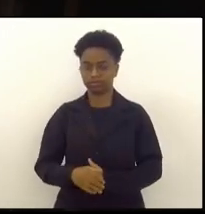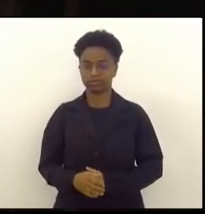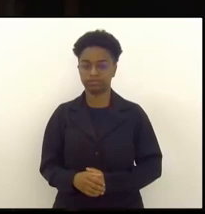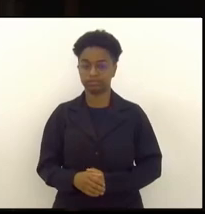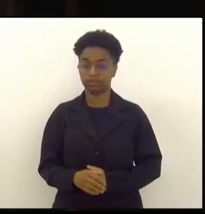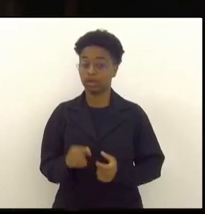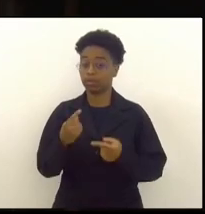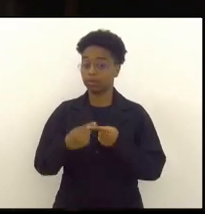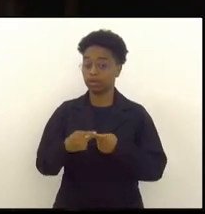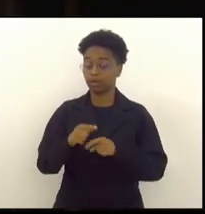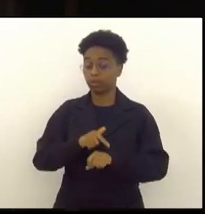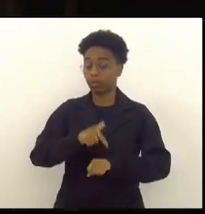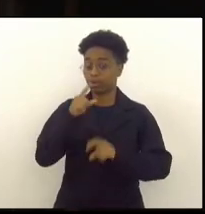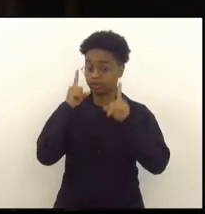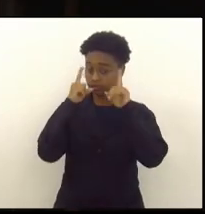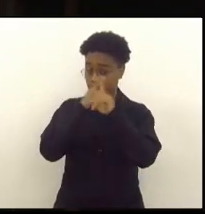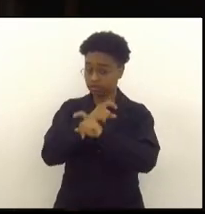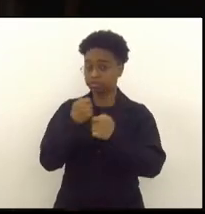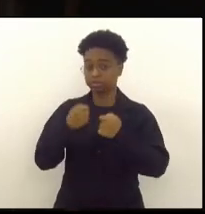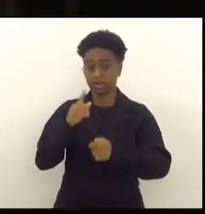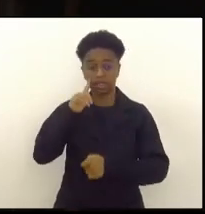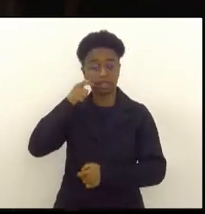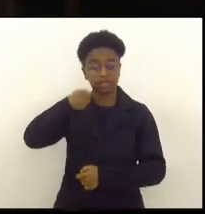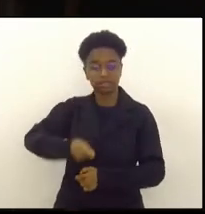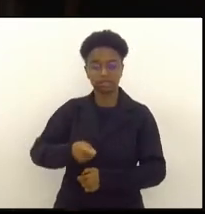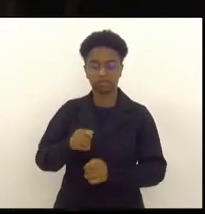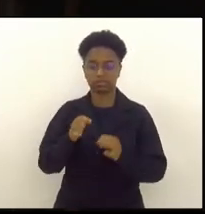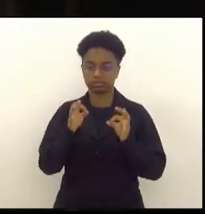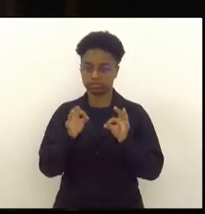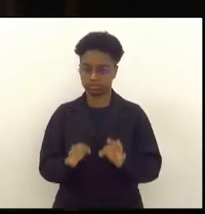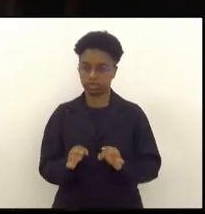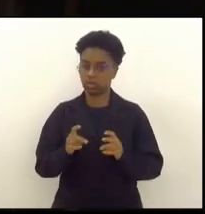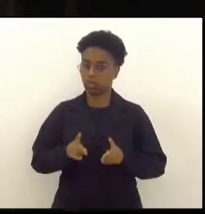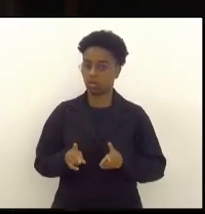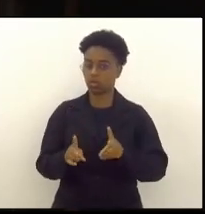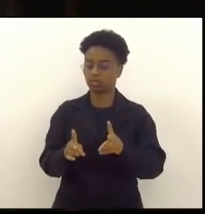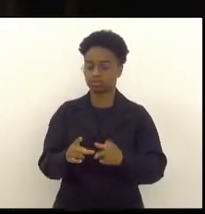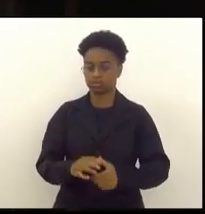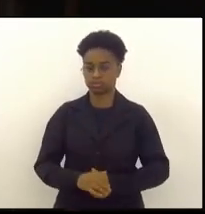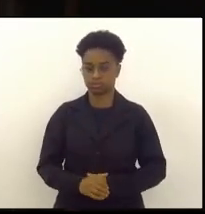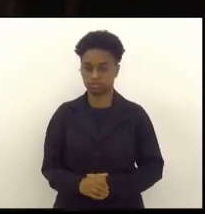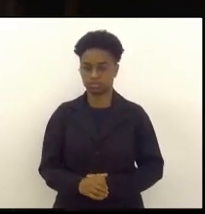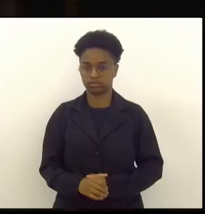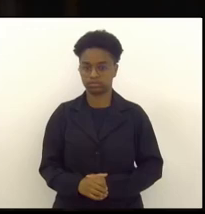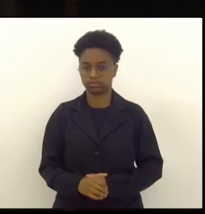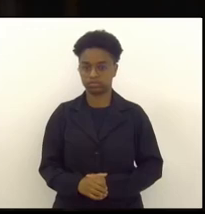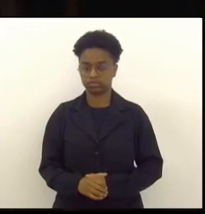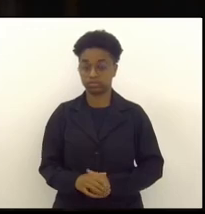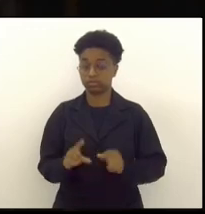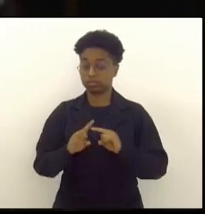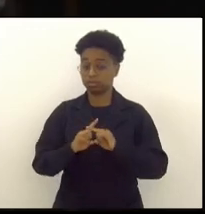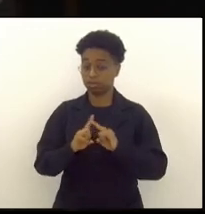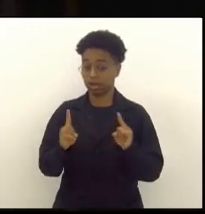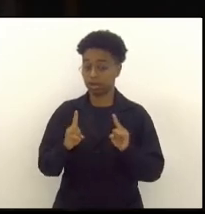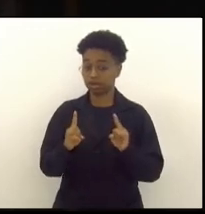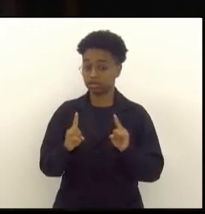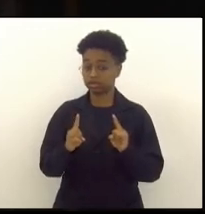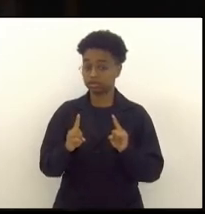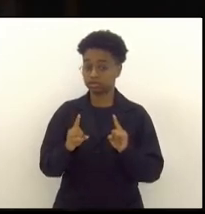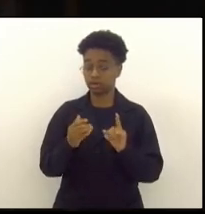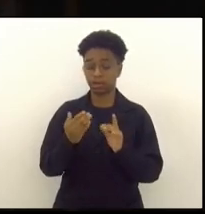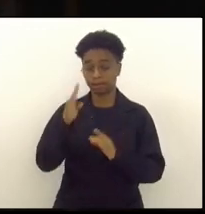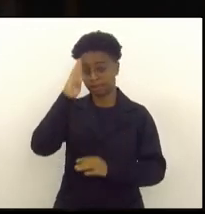Porque nas horas sombrias, tem que tomar a decisão certa. Seguir em frente. Mas mais do que isso, eu costumo